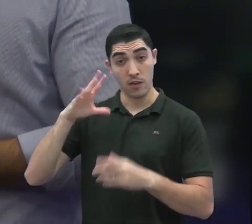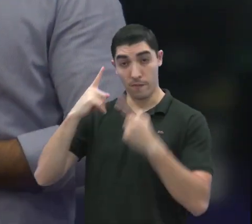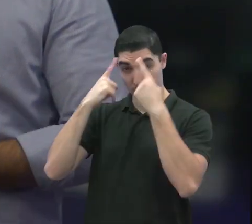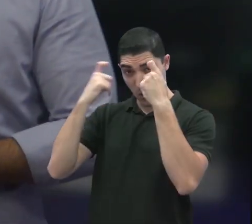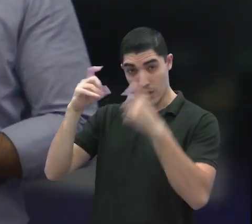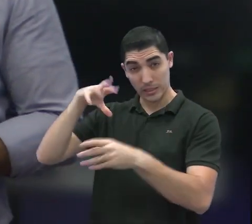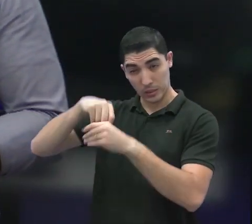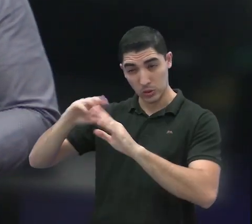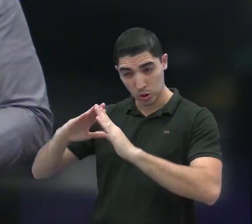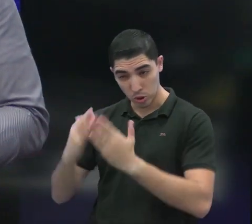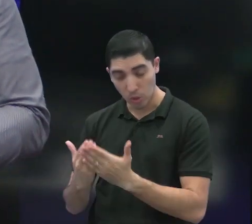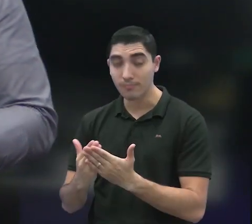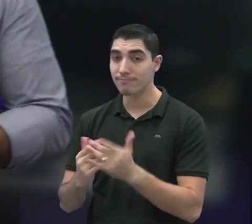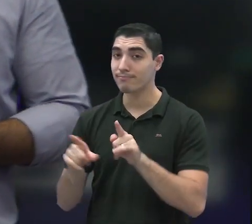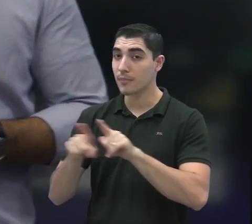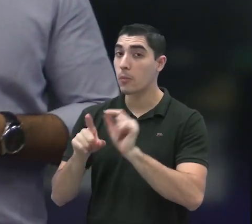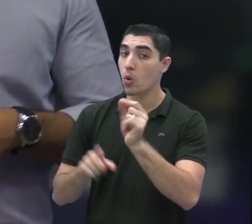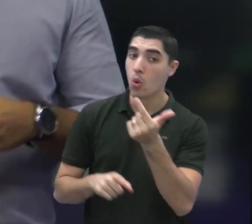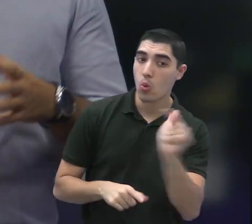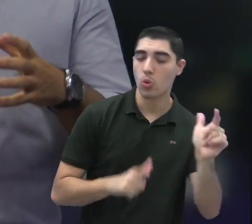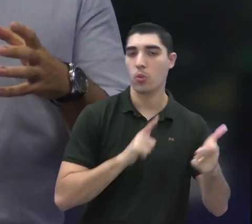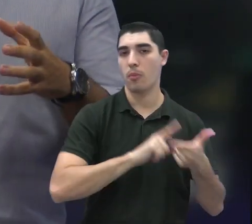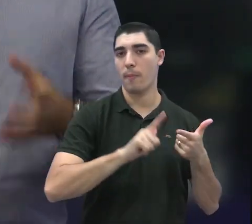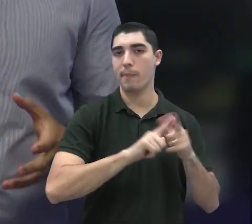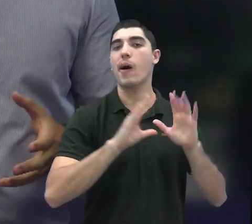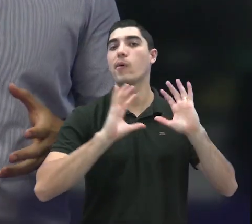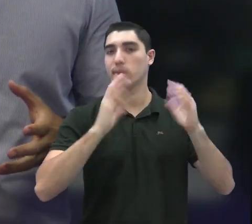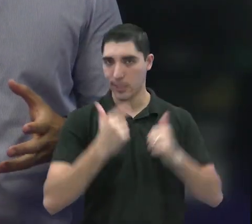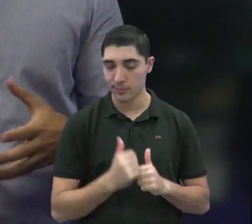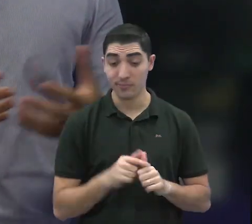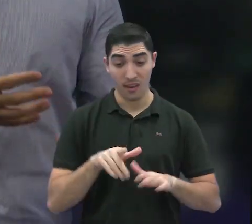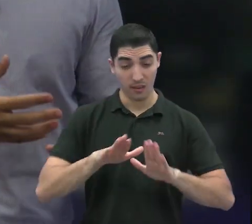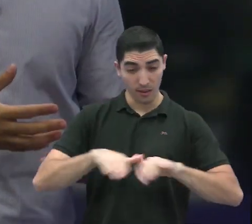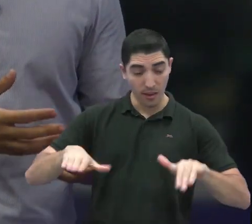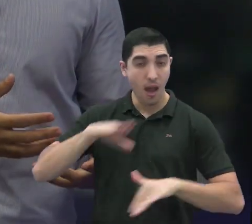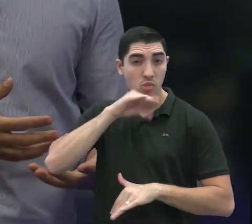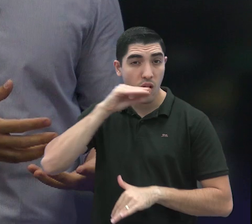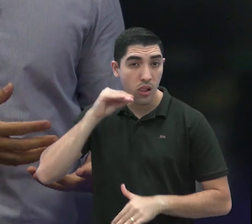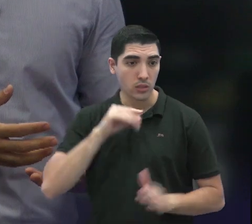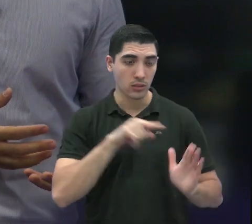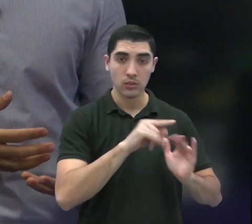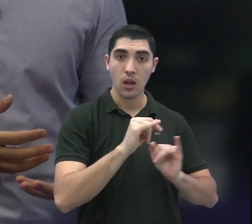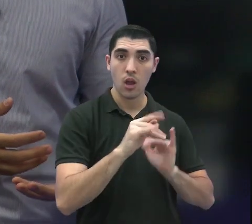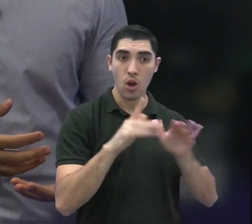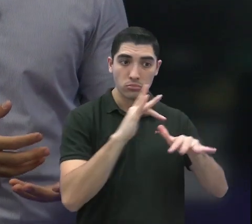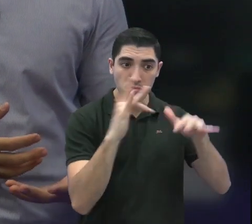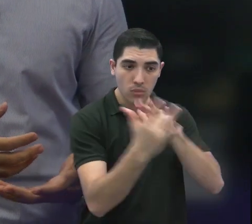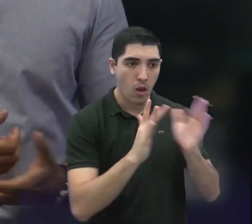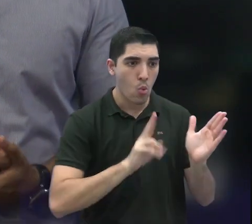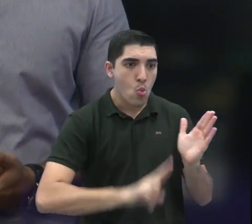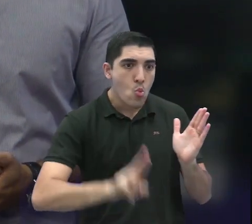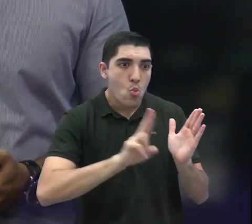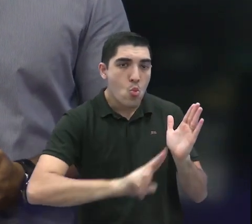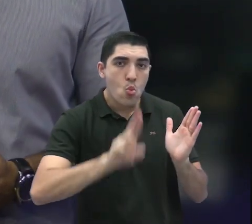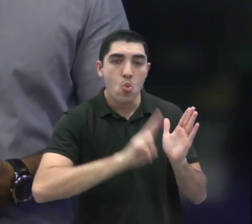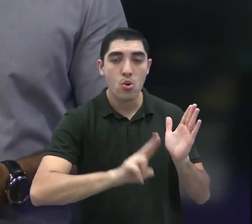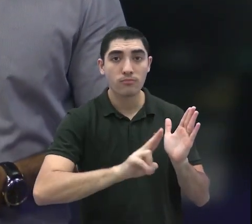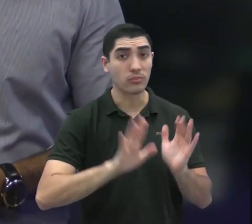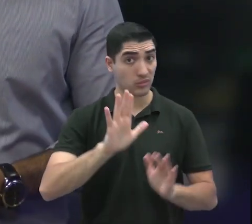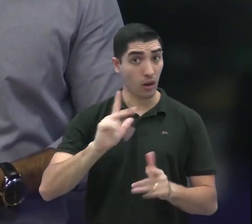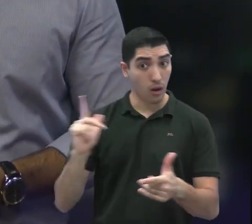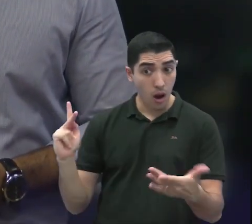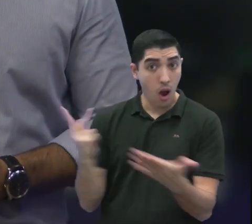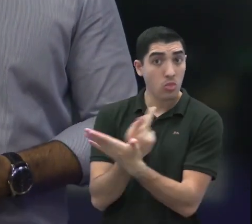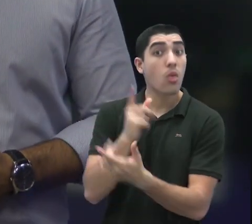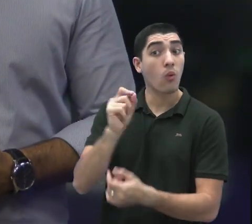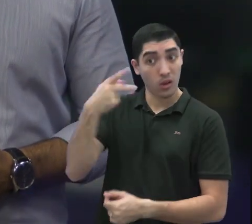E além da violência nas escolas, outra situação que merece atenção constante é o uso das redes sociais por crianças e adolescentes. Um caso